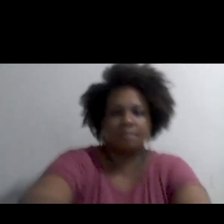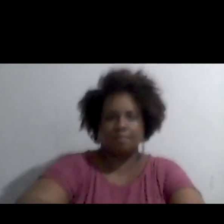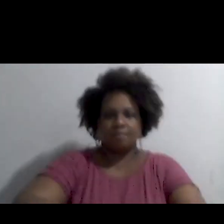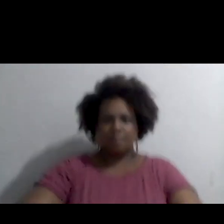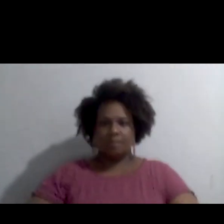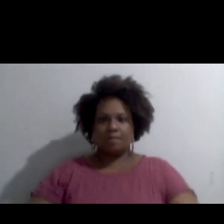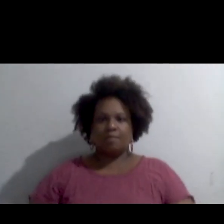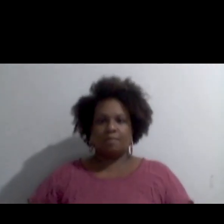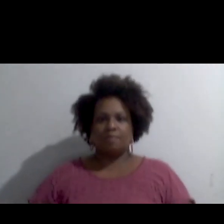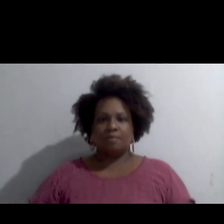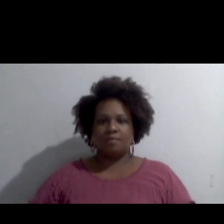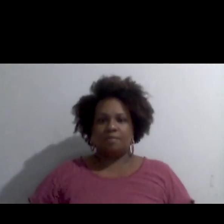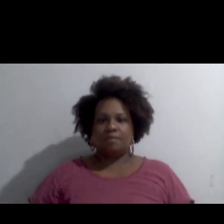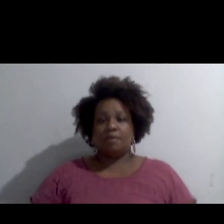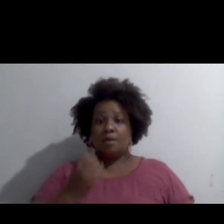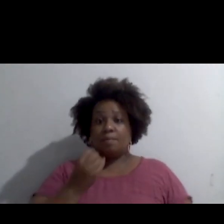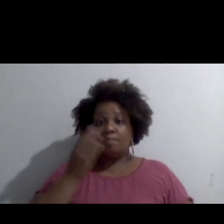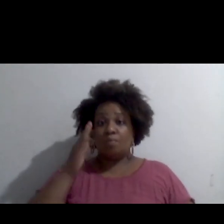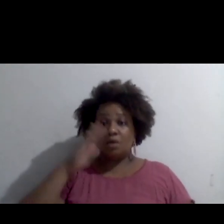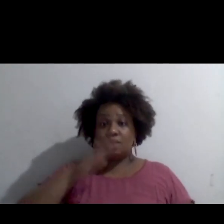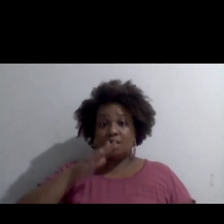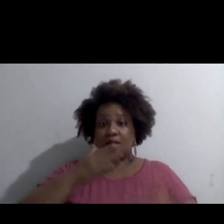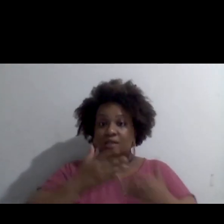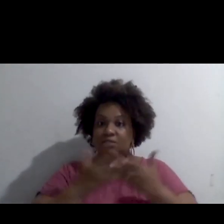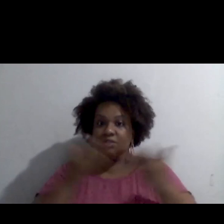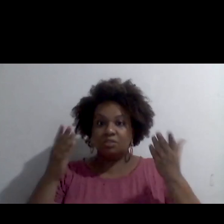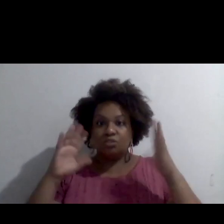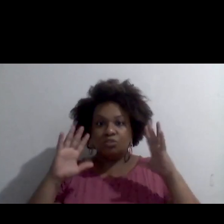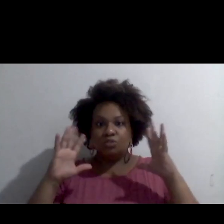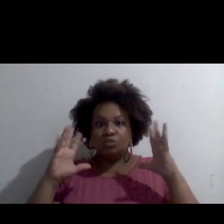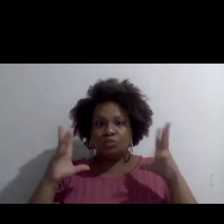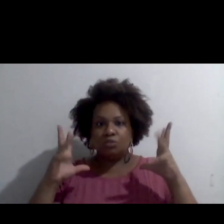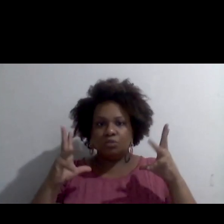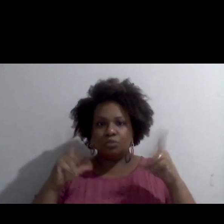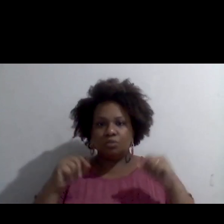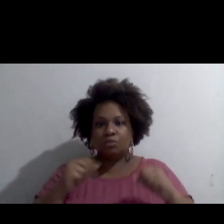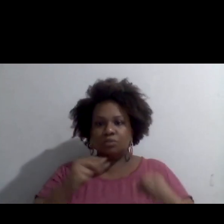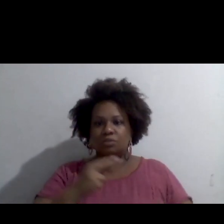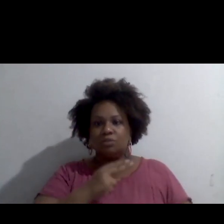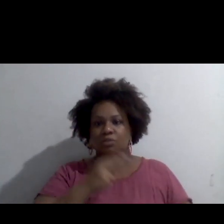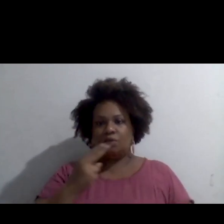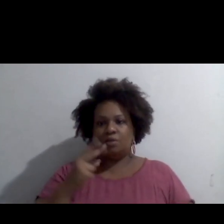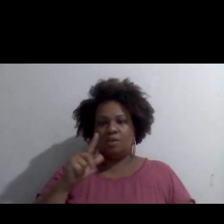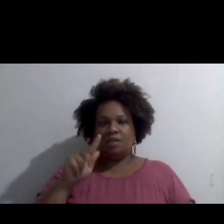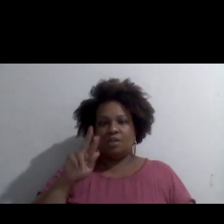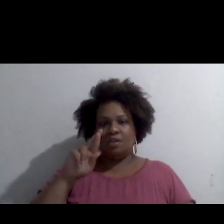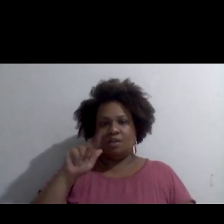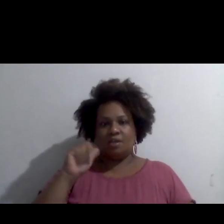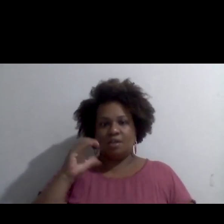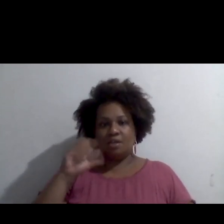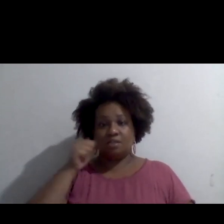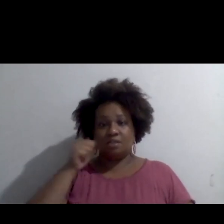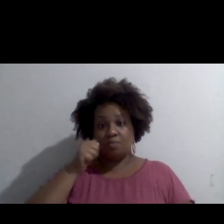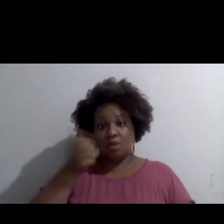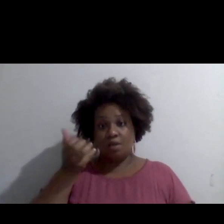Boa tarde a todos e todas e todes. Me chamo Lilian Graça, sou mulher branca,